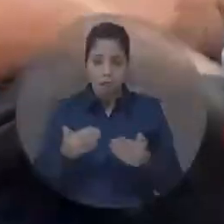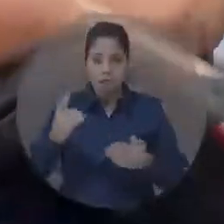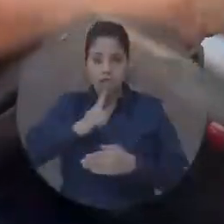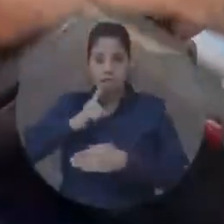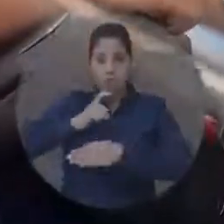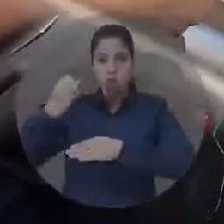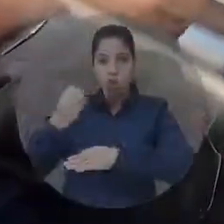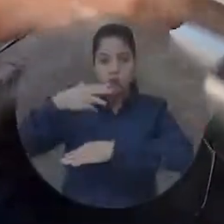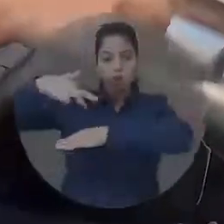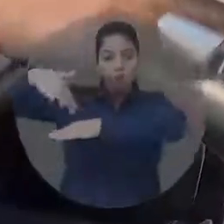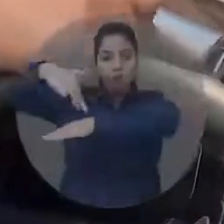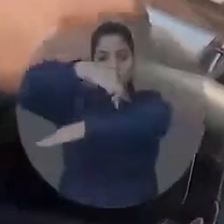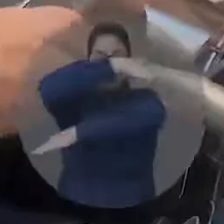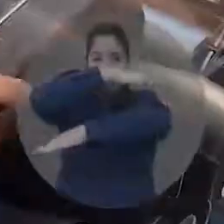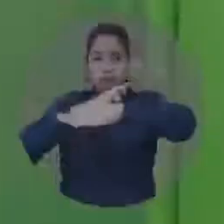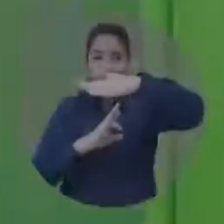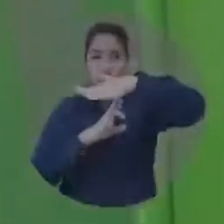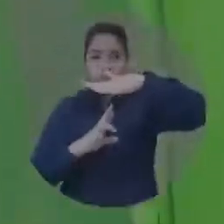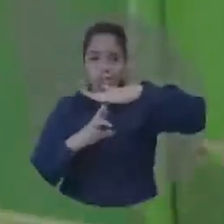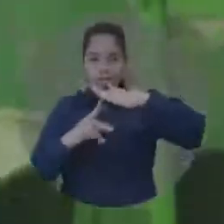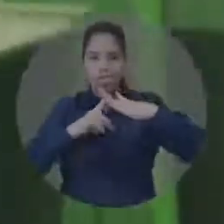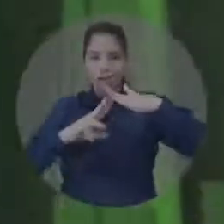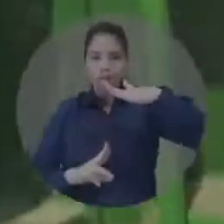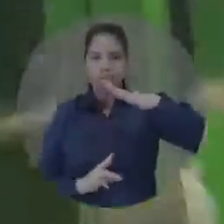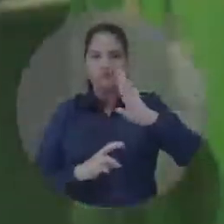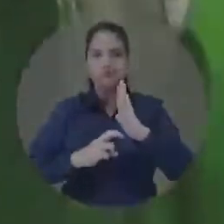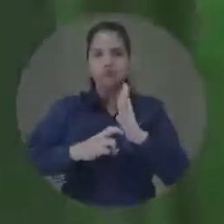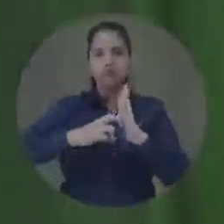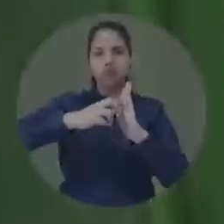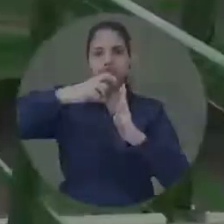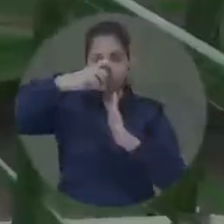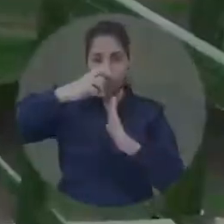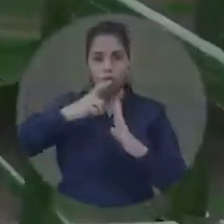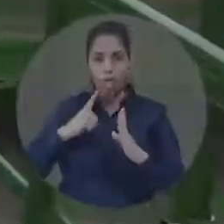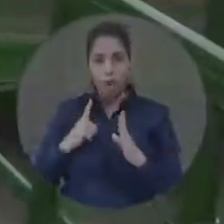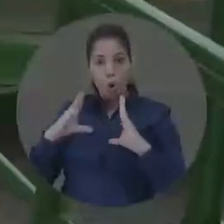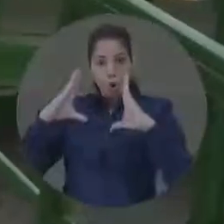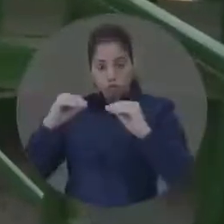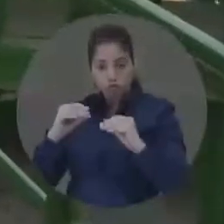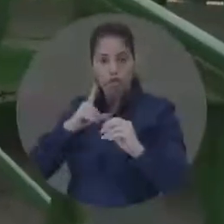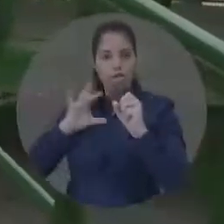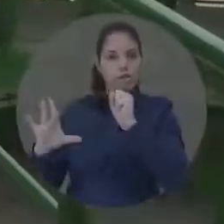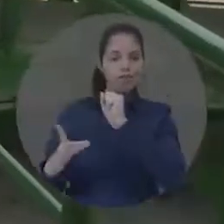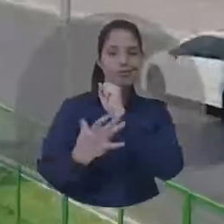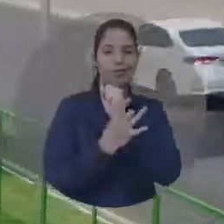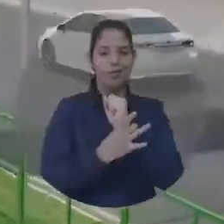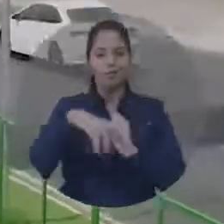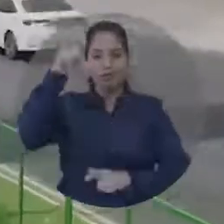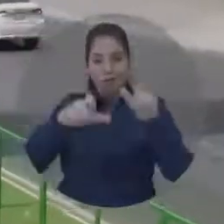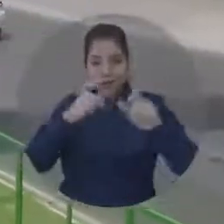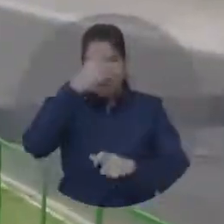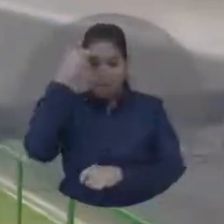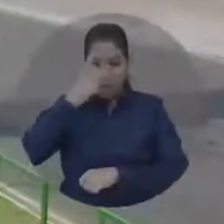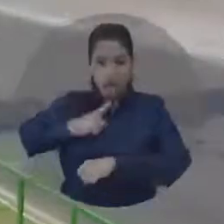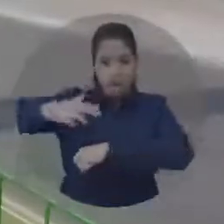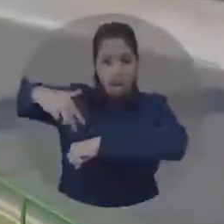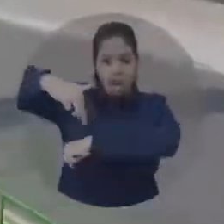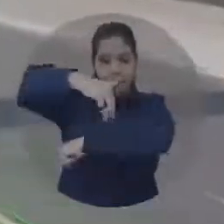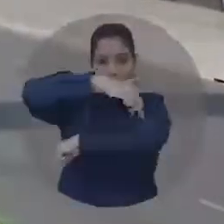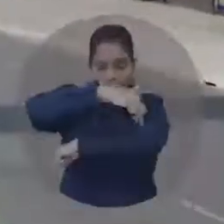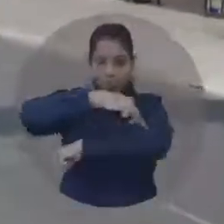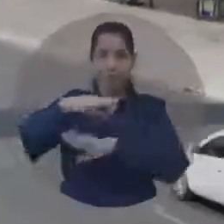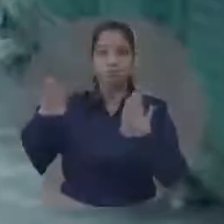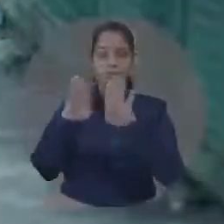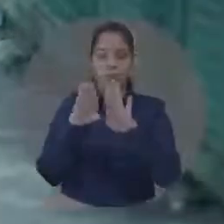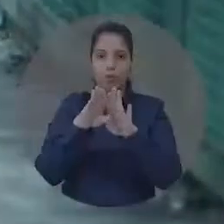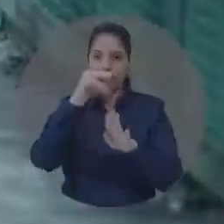Aqui é a nova passarela da rodoviária, com elevador, para garantir conforto e segurança para quem anda